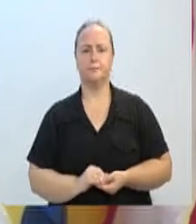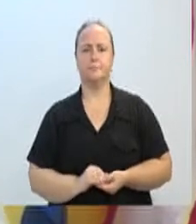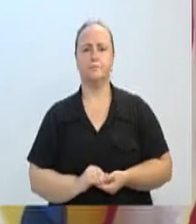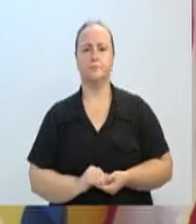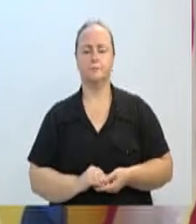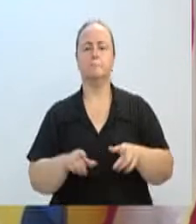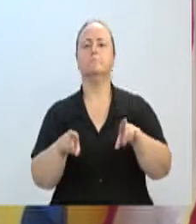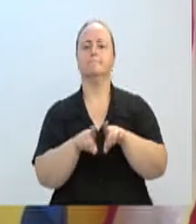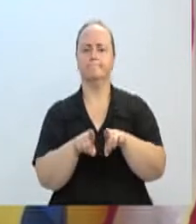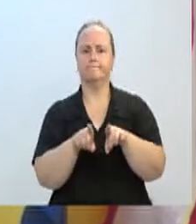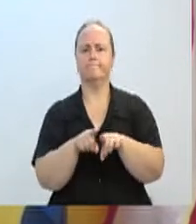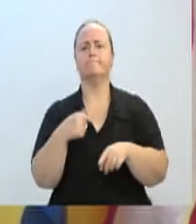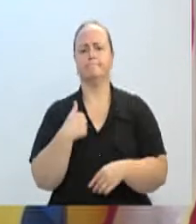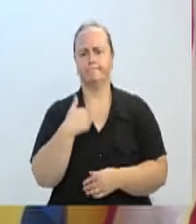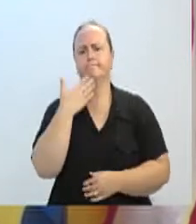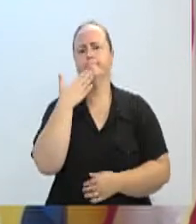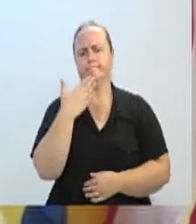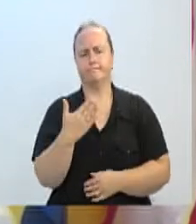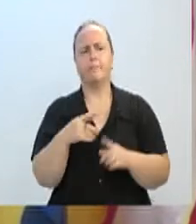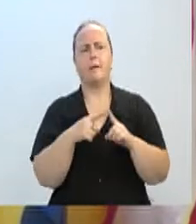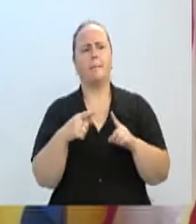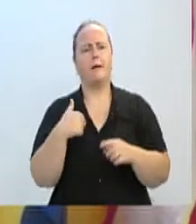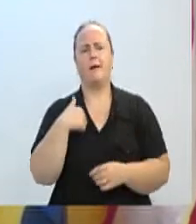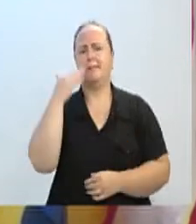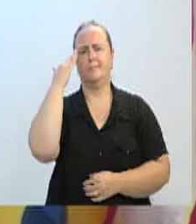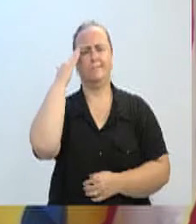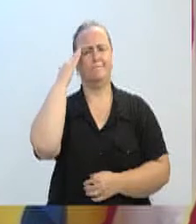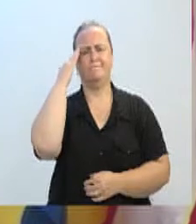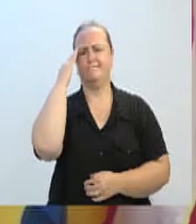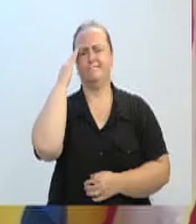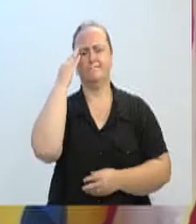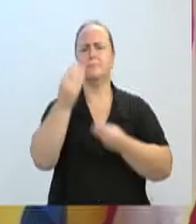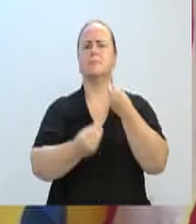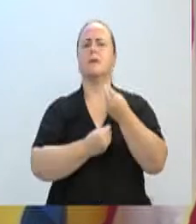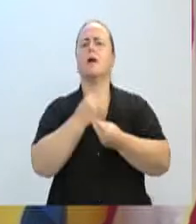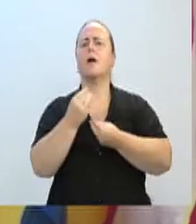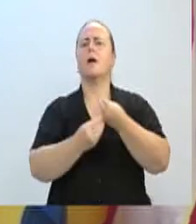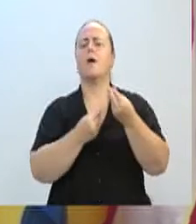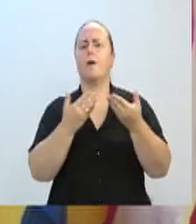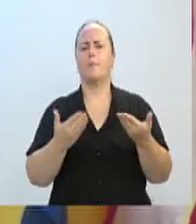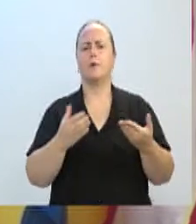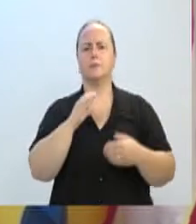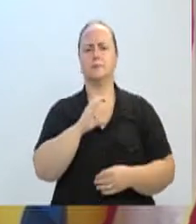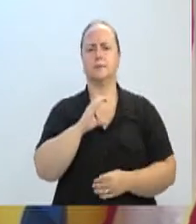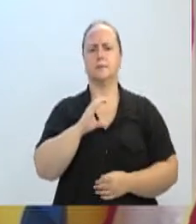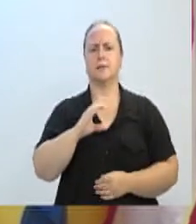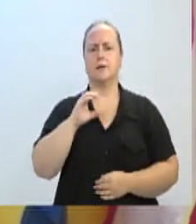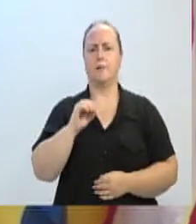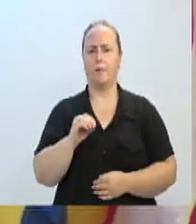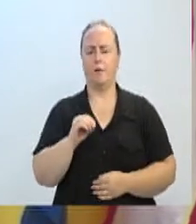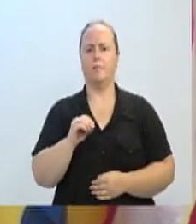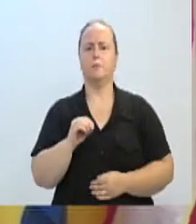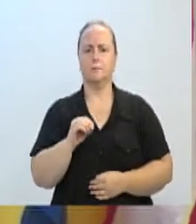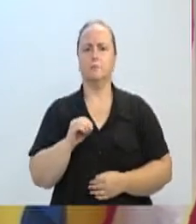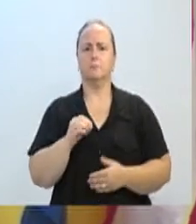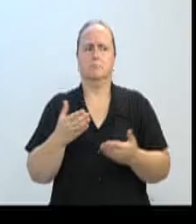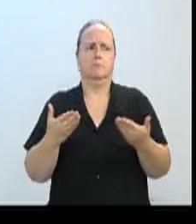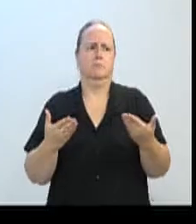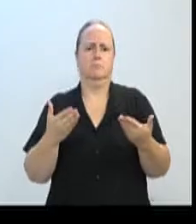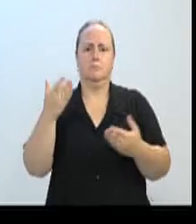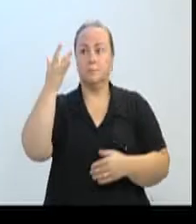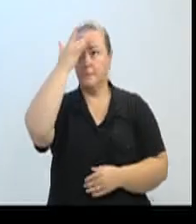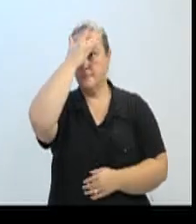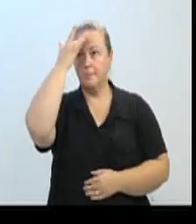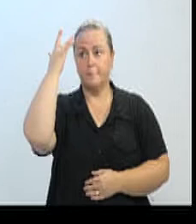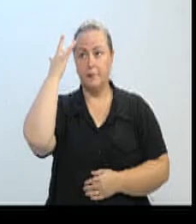tenho cobrado e eu não consigo entender, são as imagens de segurança do CCO. A gente já cobrou, então aqui as pessoas estão...